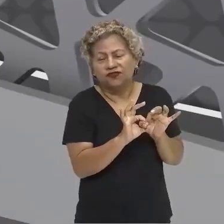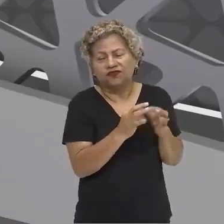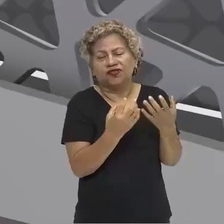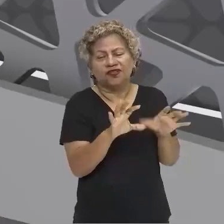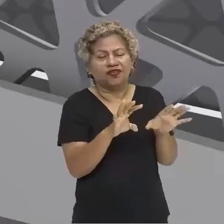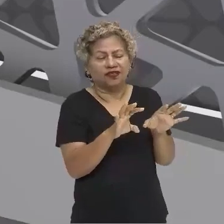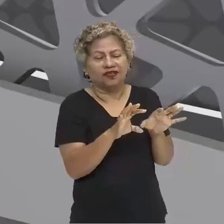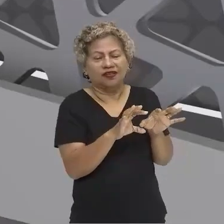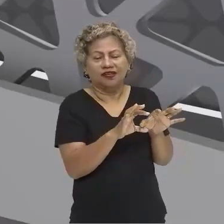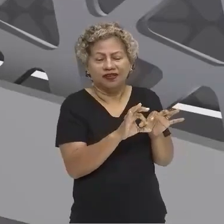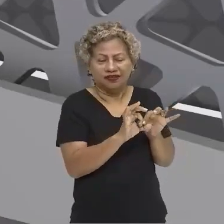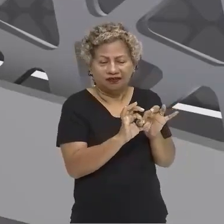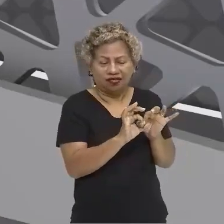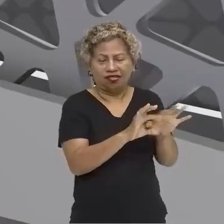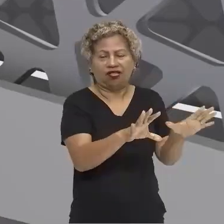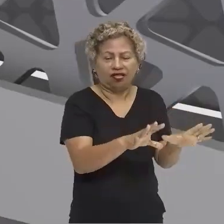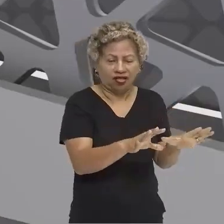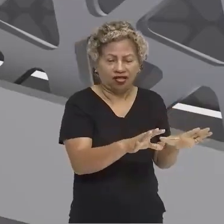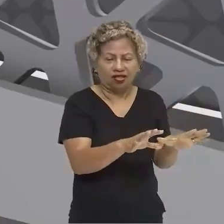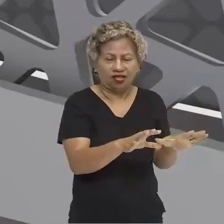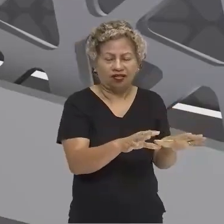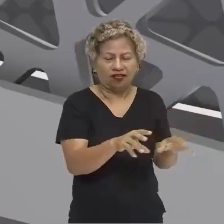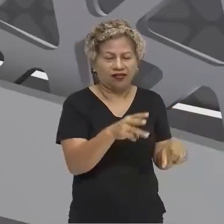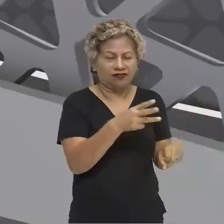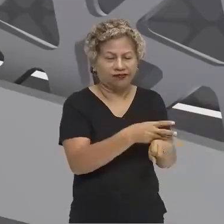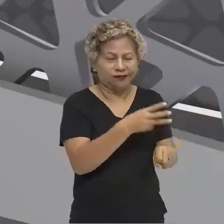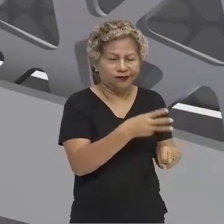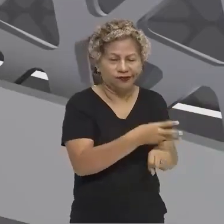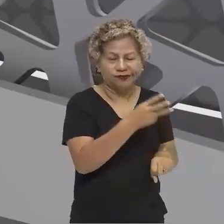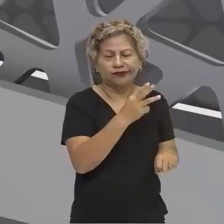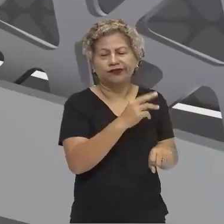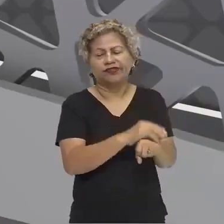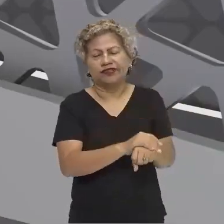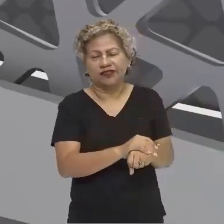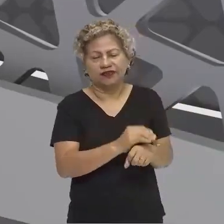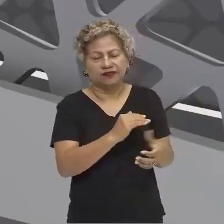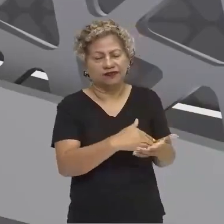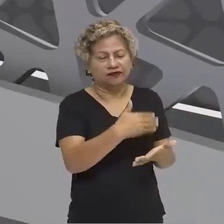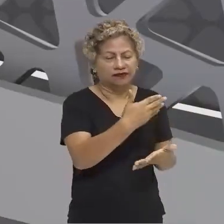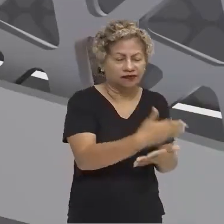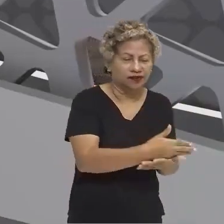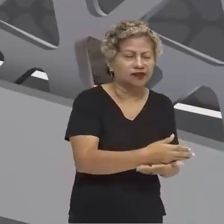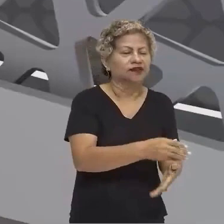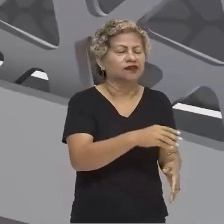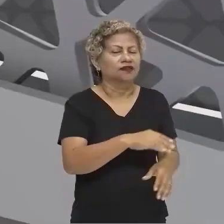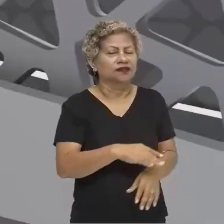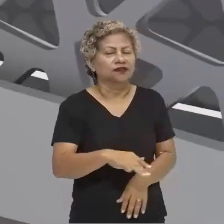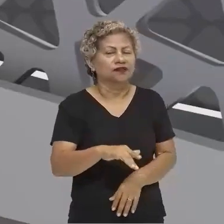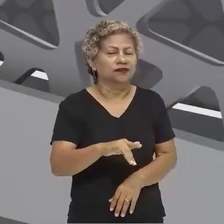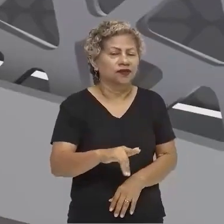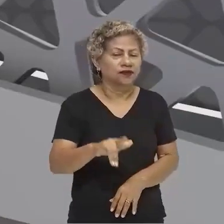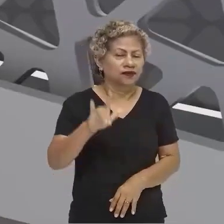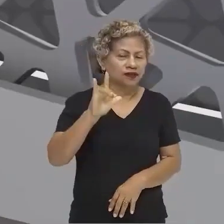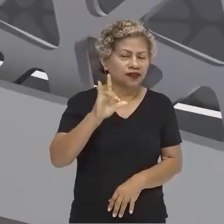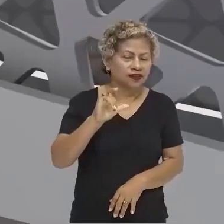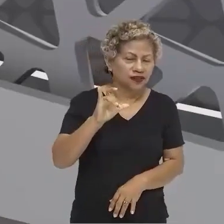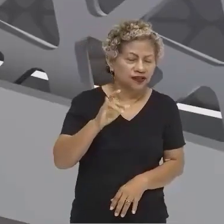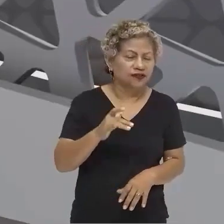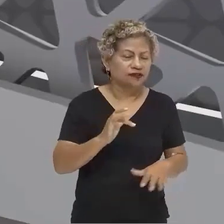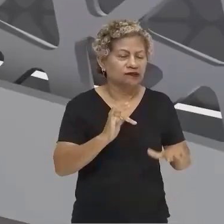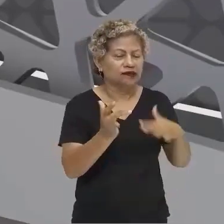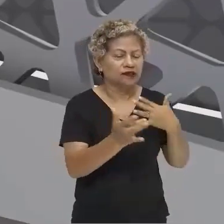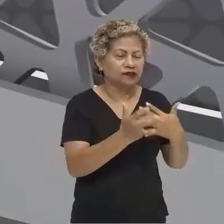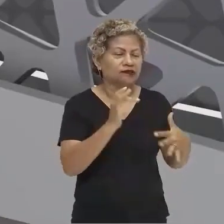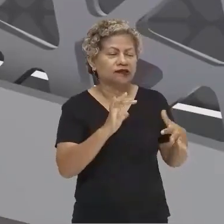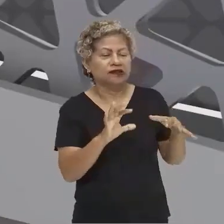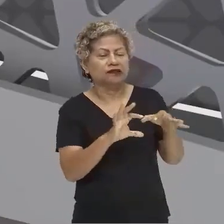da minha internet, do meu WhatsApp, do meu Facebook, do meu Instagram, de outras redes sociais. Eu não quero abrir